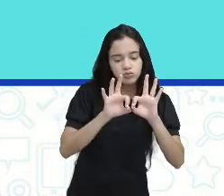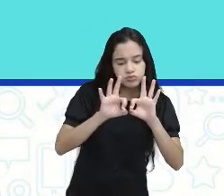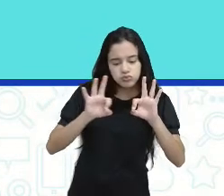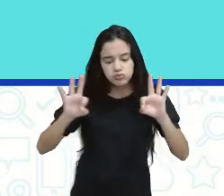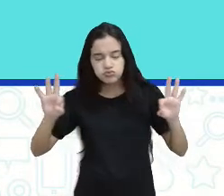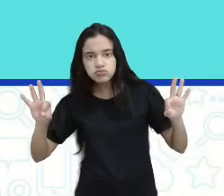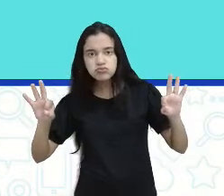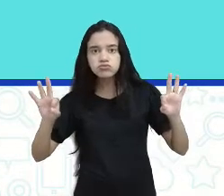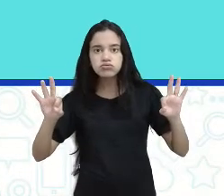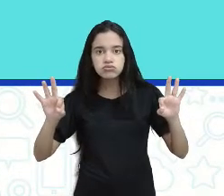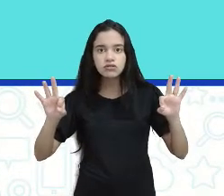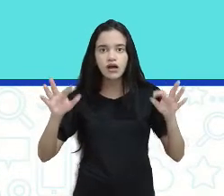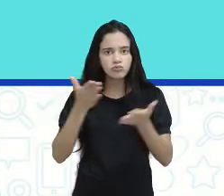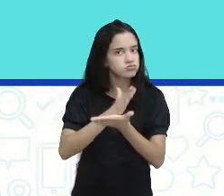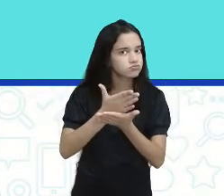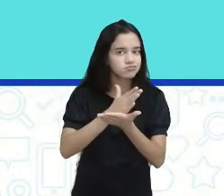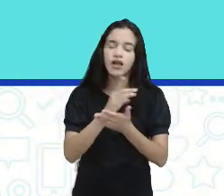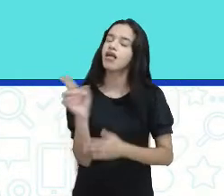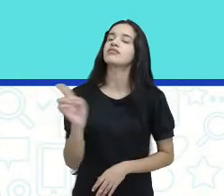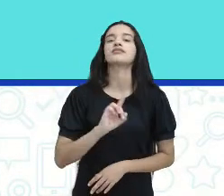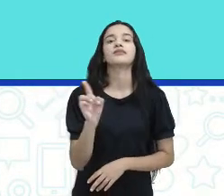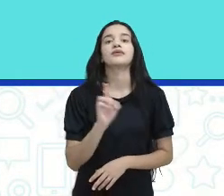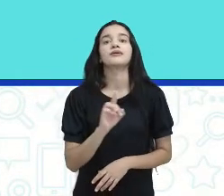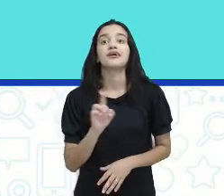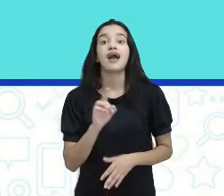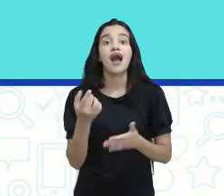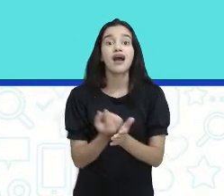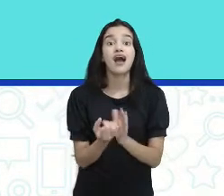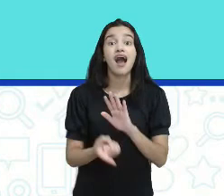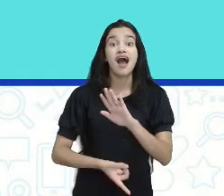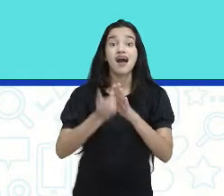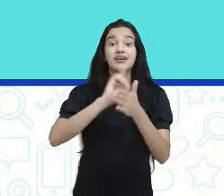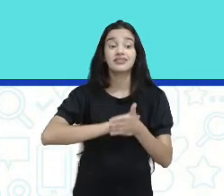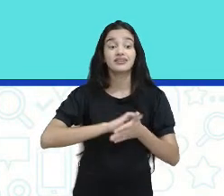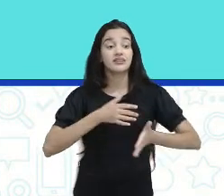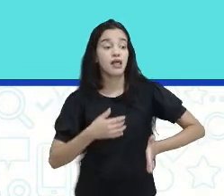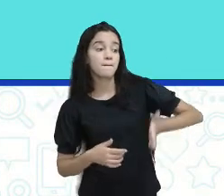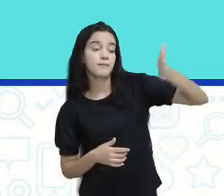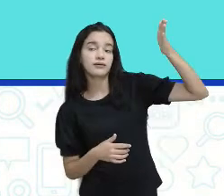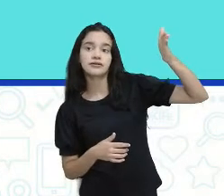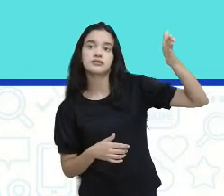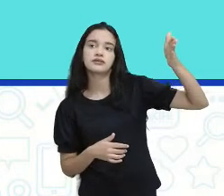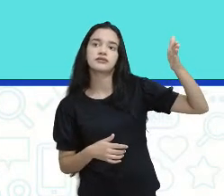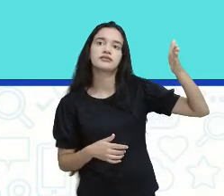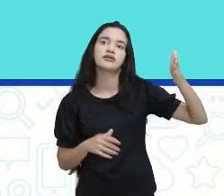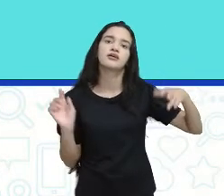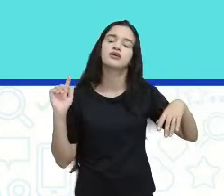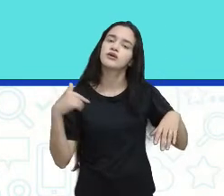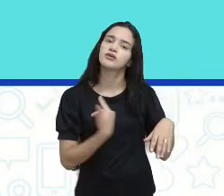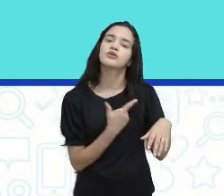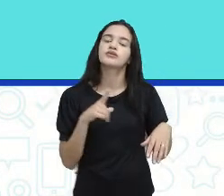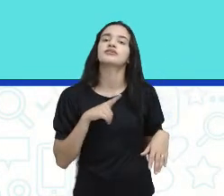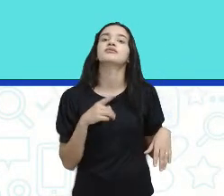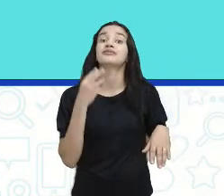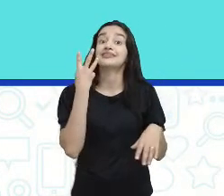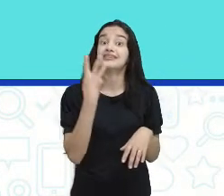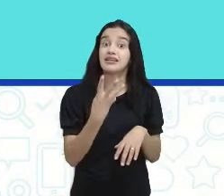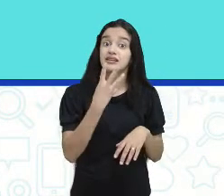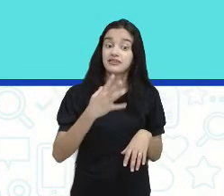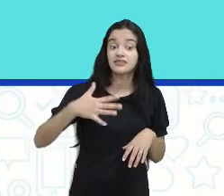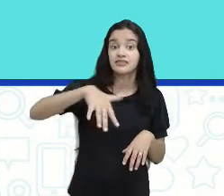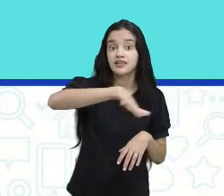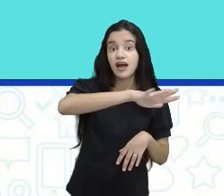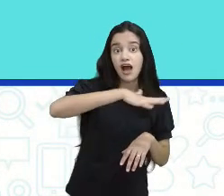linha não é dividida, que é uma linha que fica antes da parede. Então, no caso, nós temos 3 áreas aí